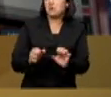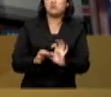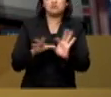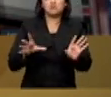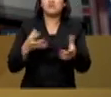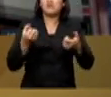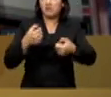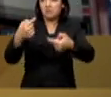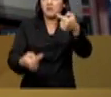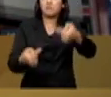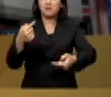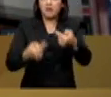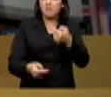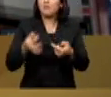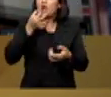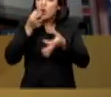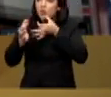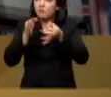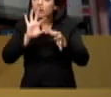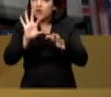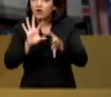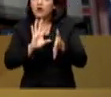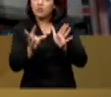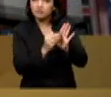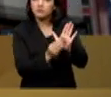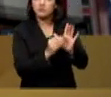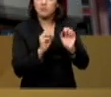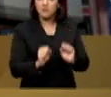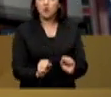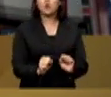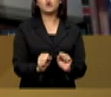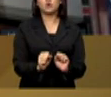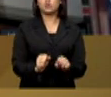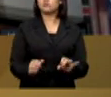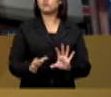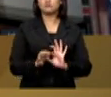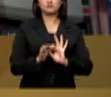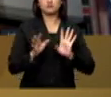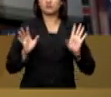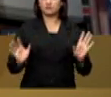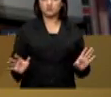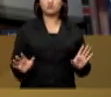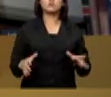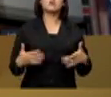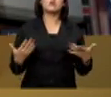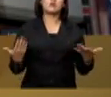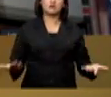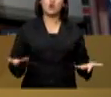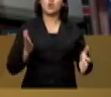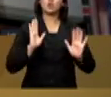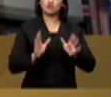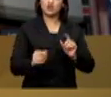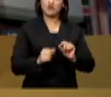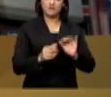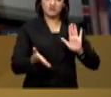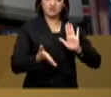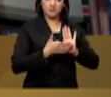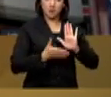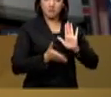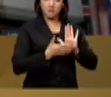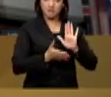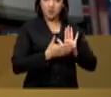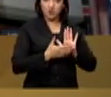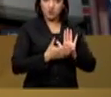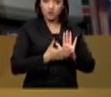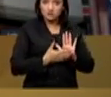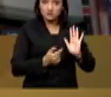que eu trouxe venha a prevalecer. Então, eu deixo registrado que evidentemente, eu fiz a apresentação inicial